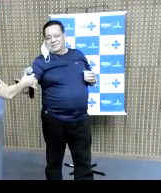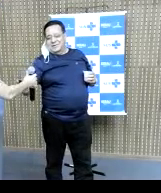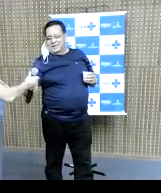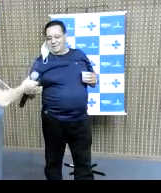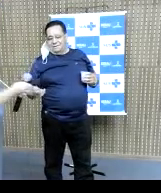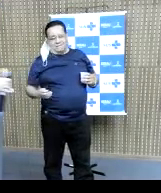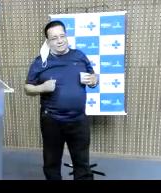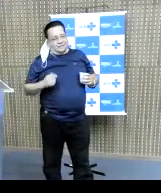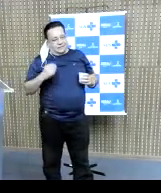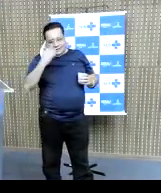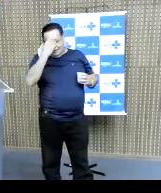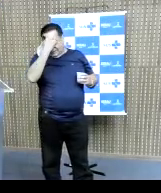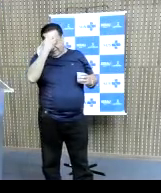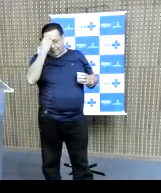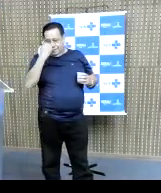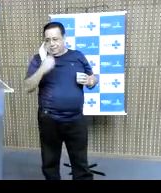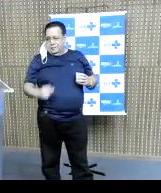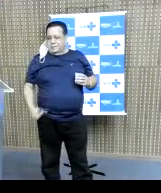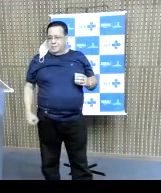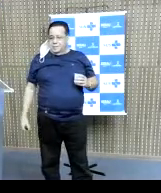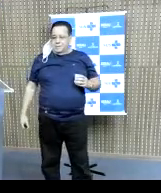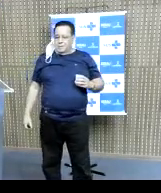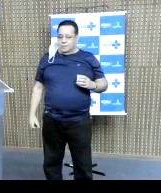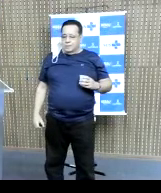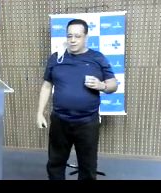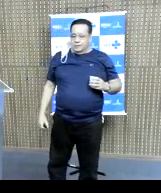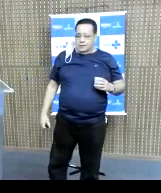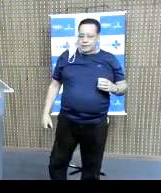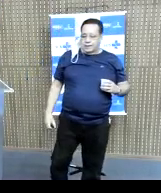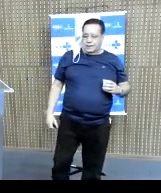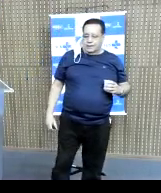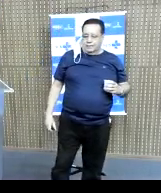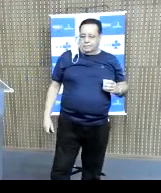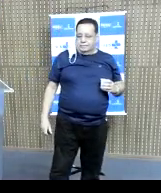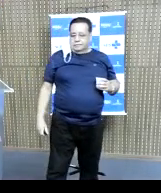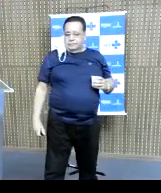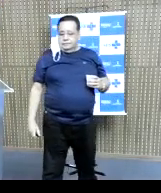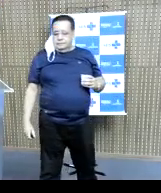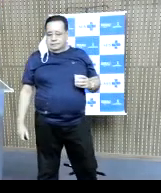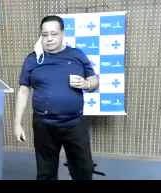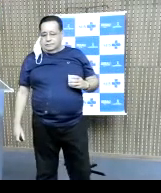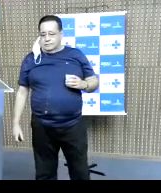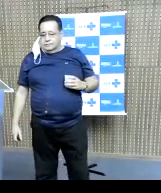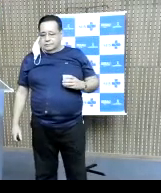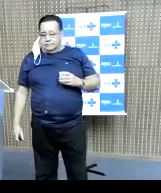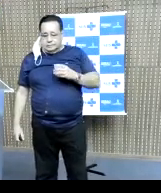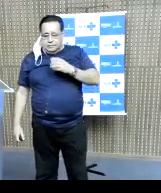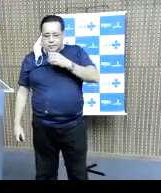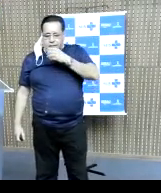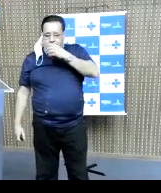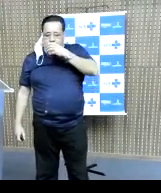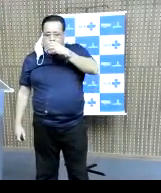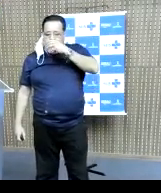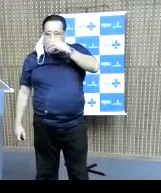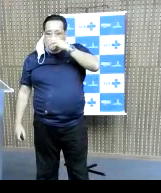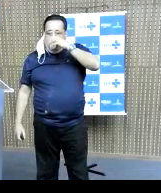Inicia primeiro. Então, gente, retomando, nós temos 4 equipes, né? Nós